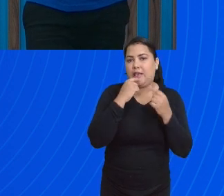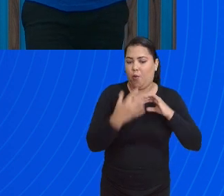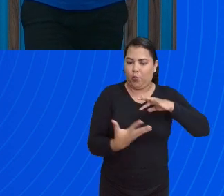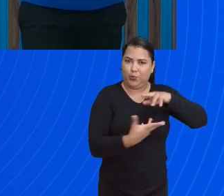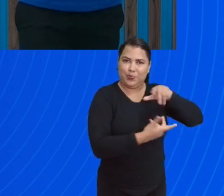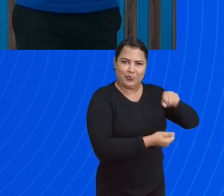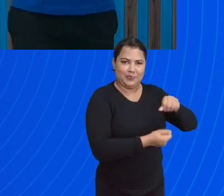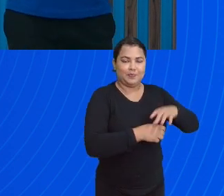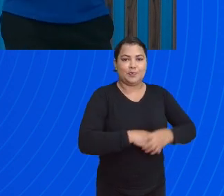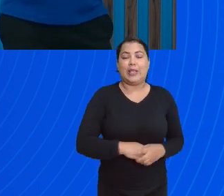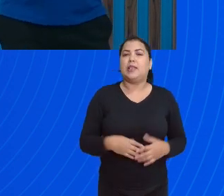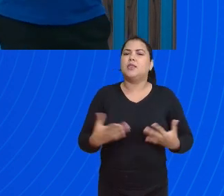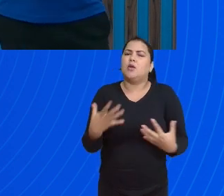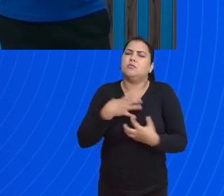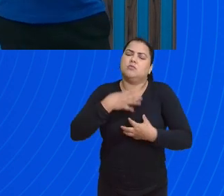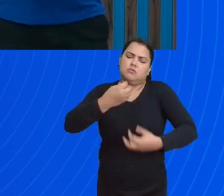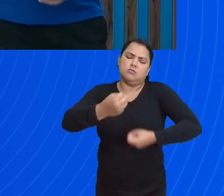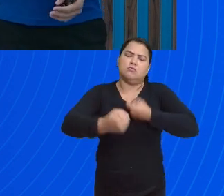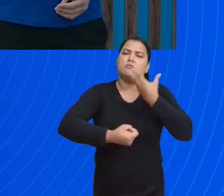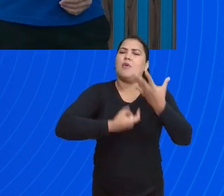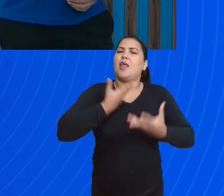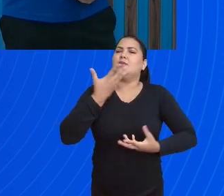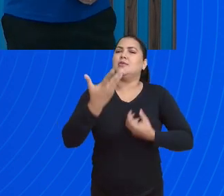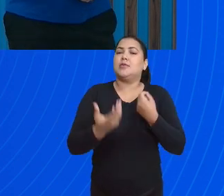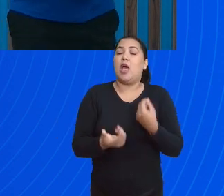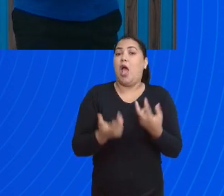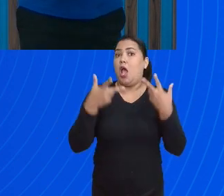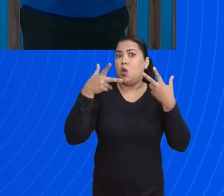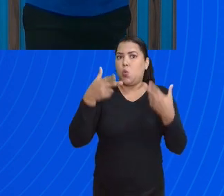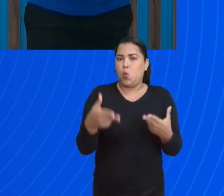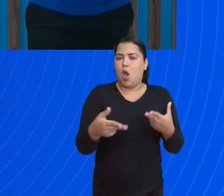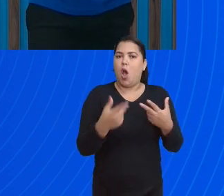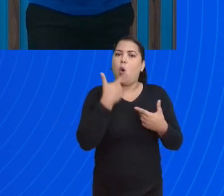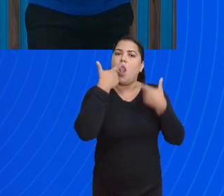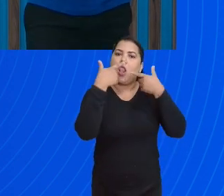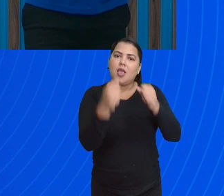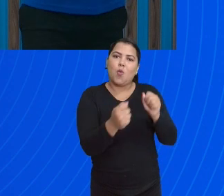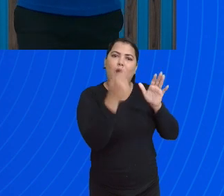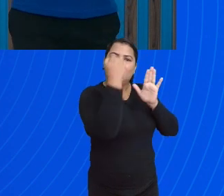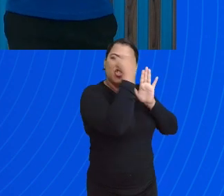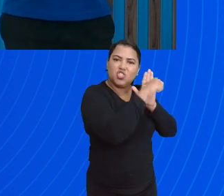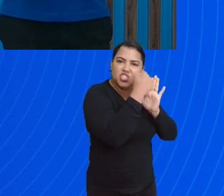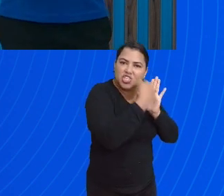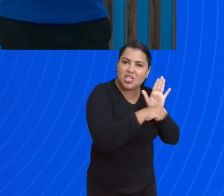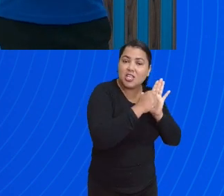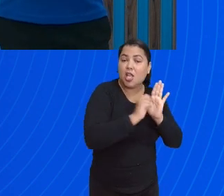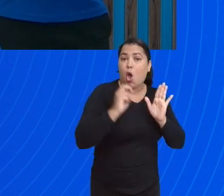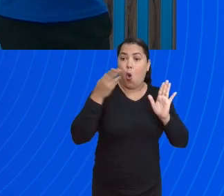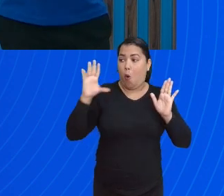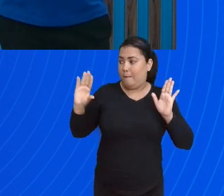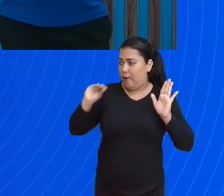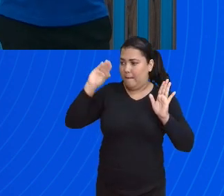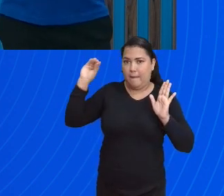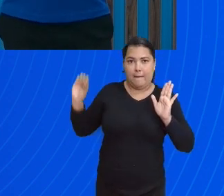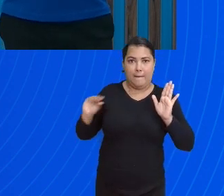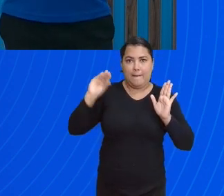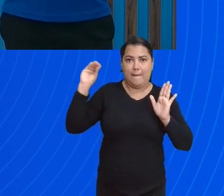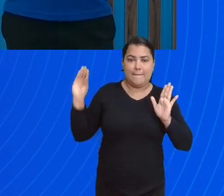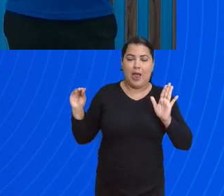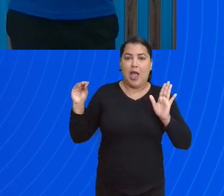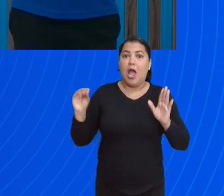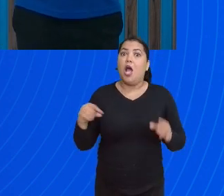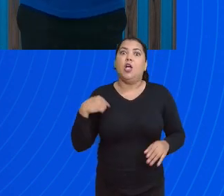essa forma de expressão, assim como na linguagem escrita, na linguagem oral, de diversas formas, a gente também tem